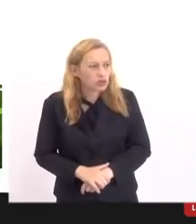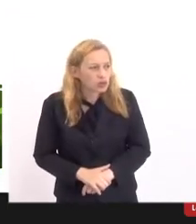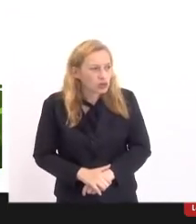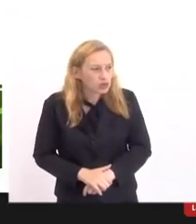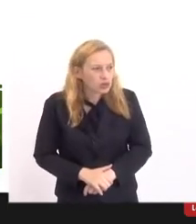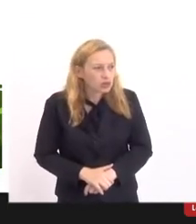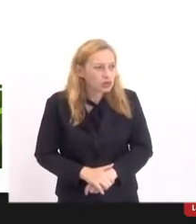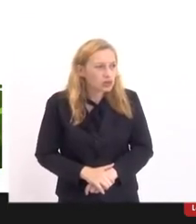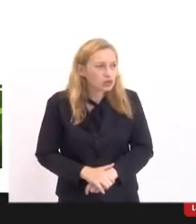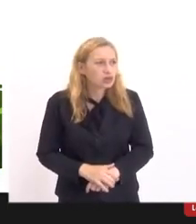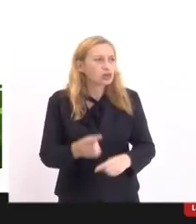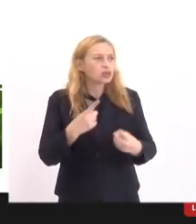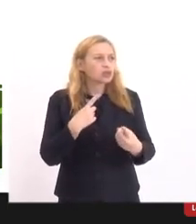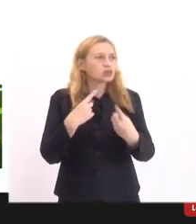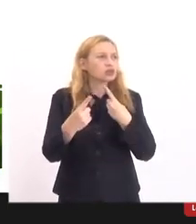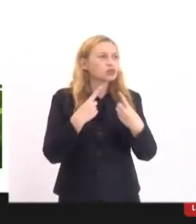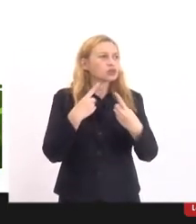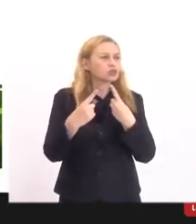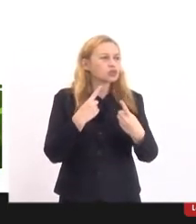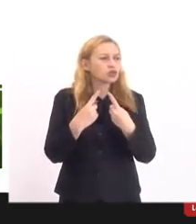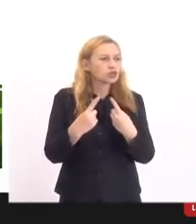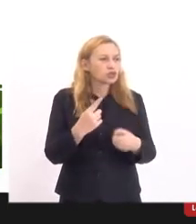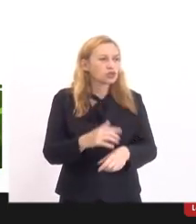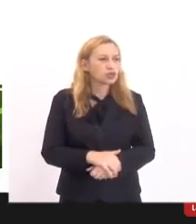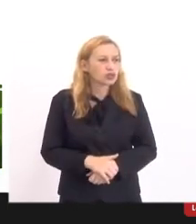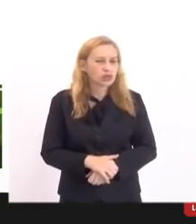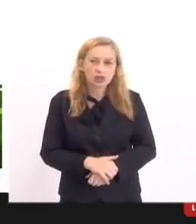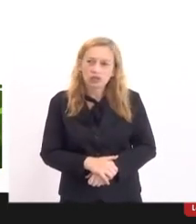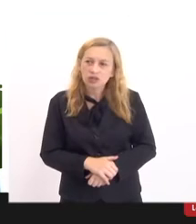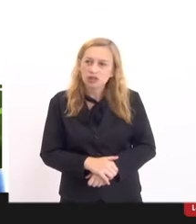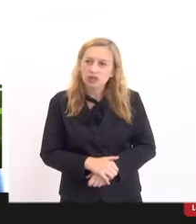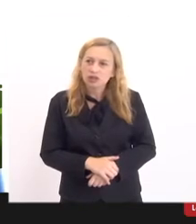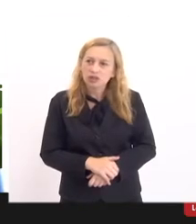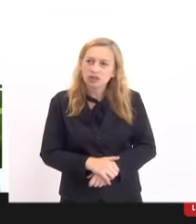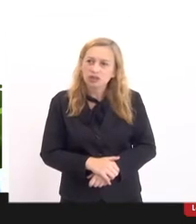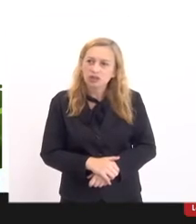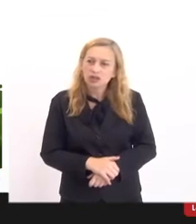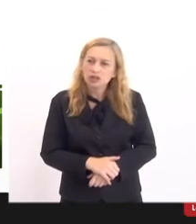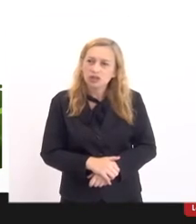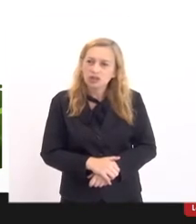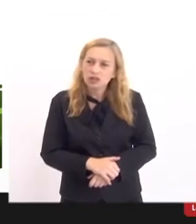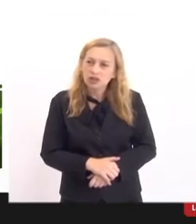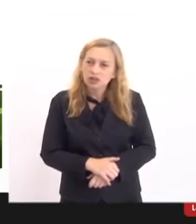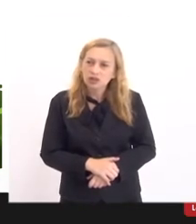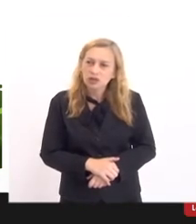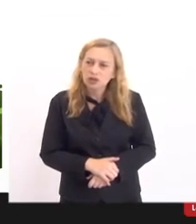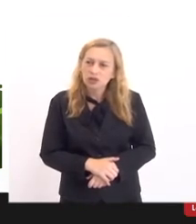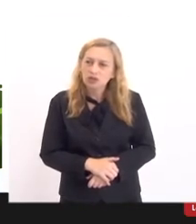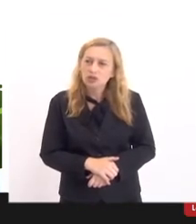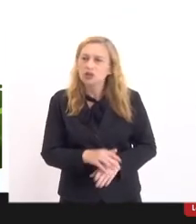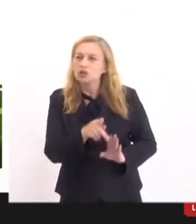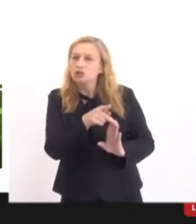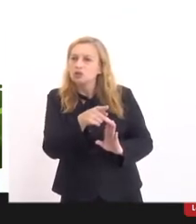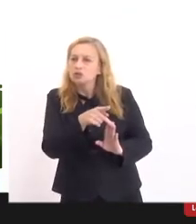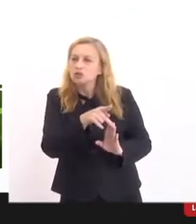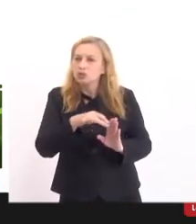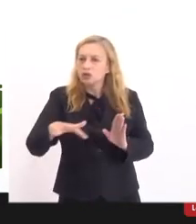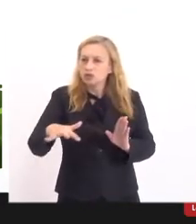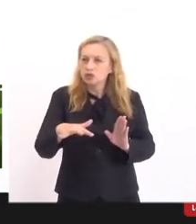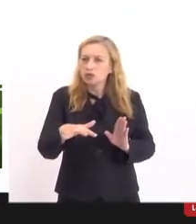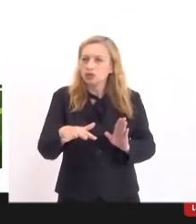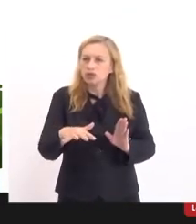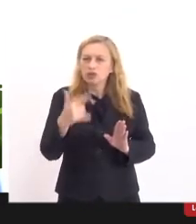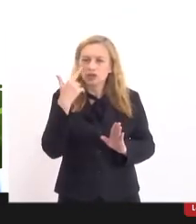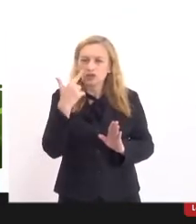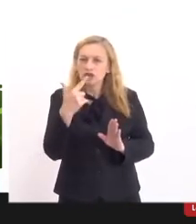gente vai querer debater ao longo da audiência pública, além de outros temas. Em primeiro lugar, a gente tem protocolos, e a SEDUC que estabeleceu